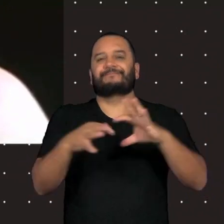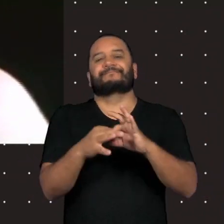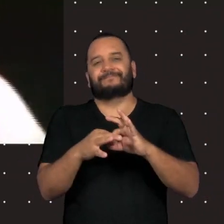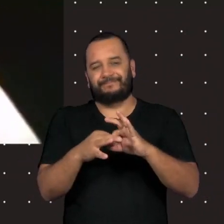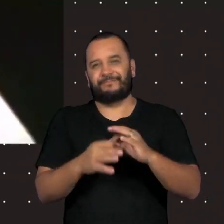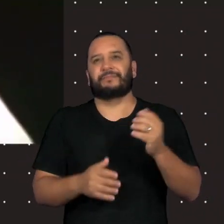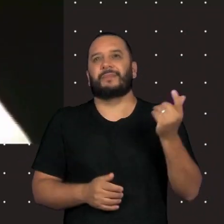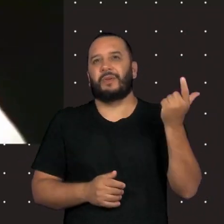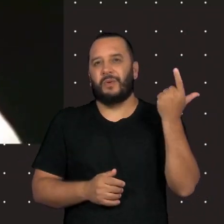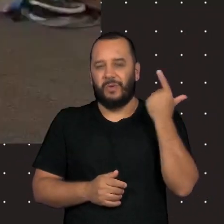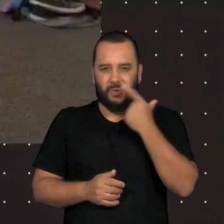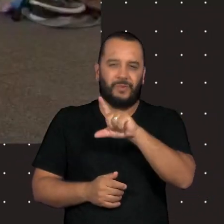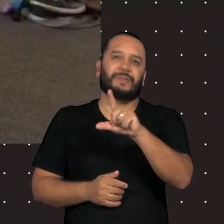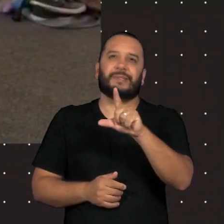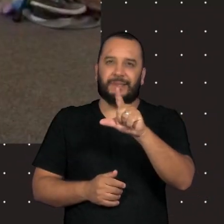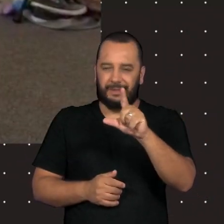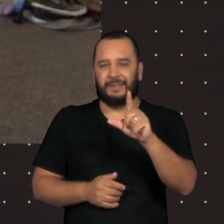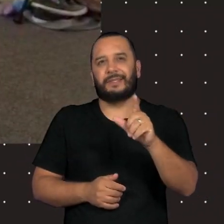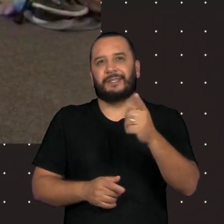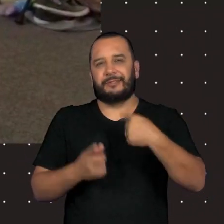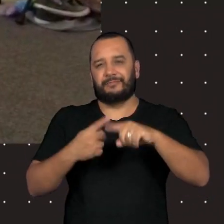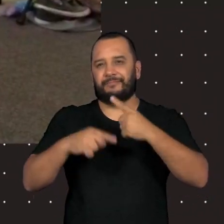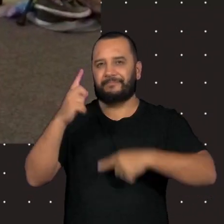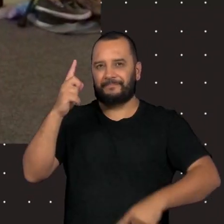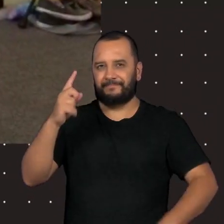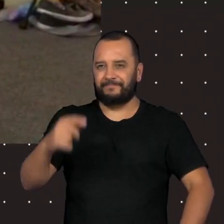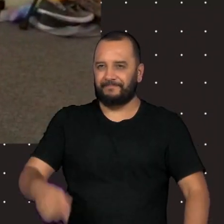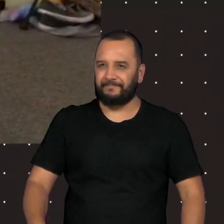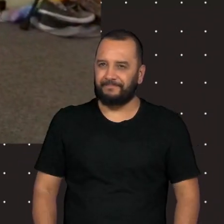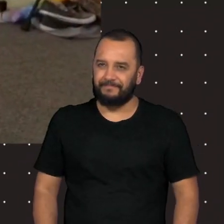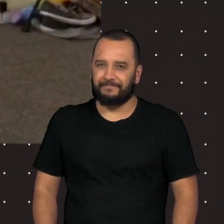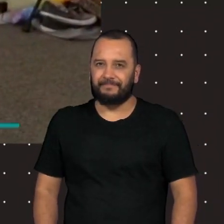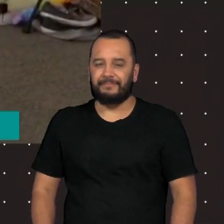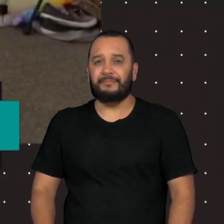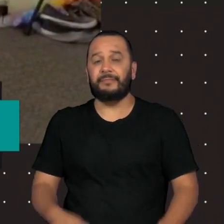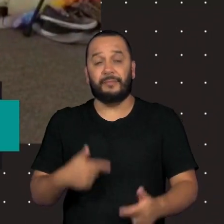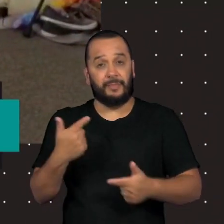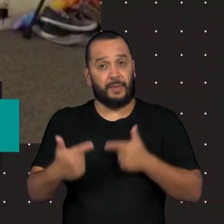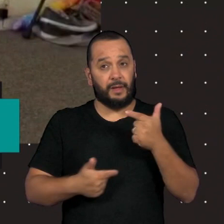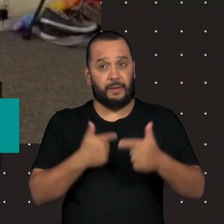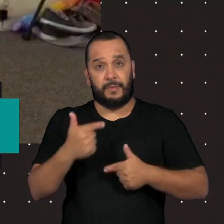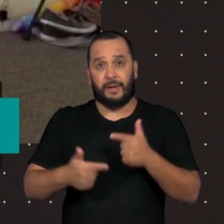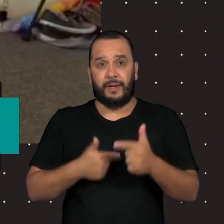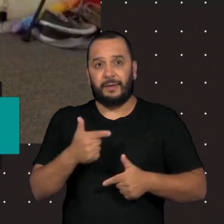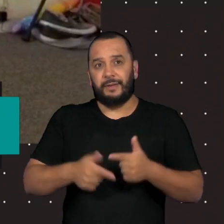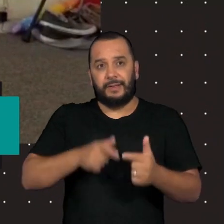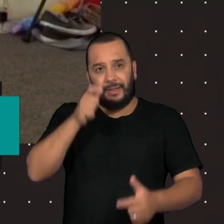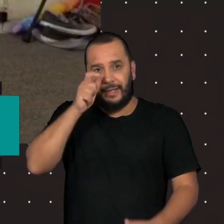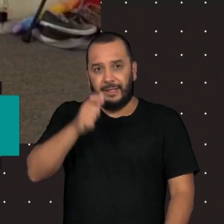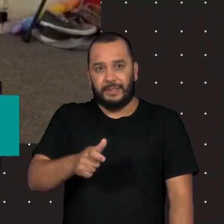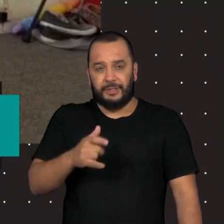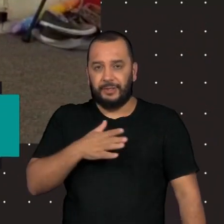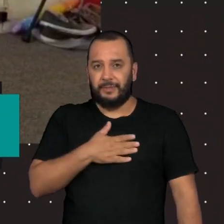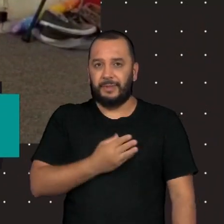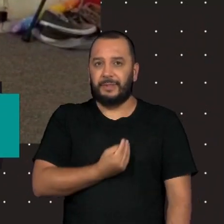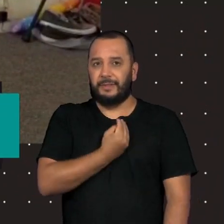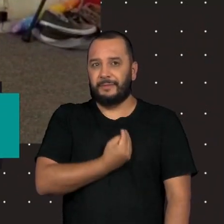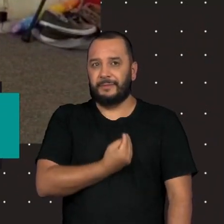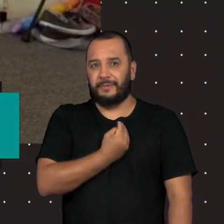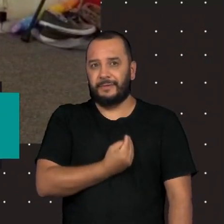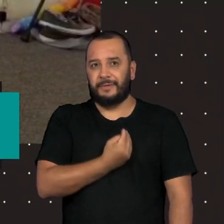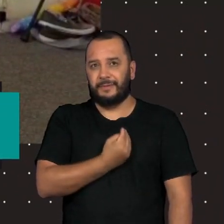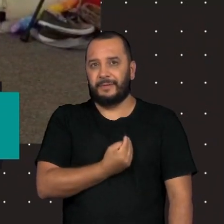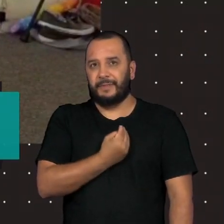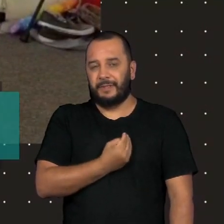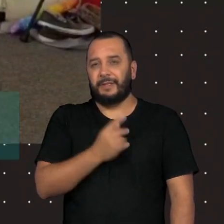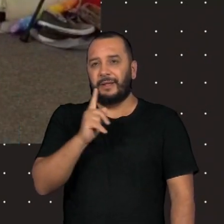possa se entregar. Um dos trabalhos mais interessantes da minha carreira foi